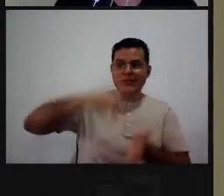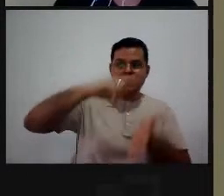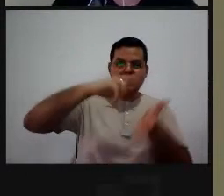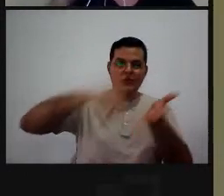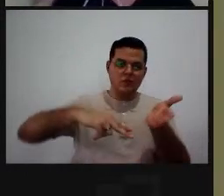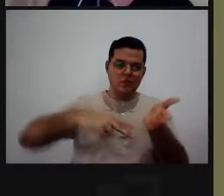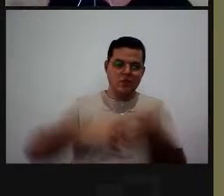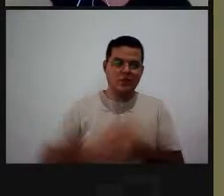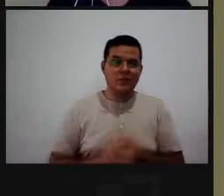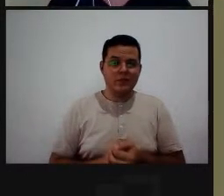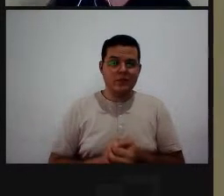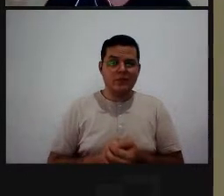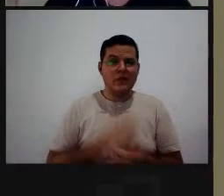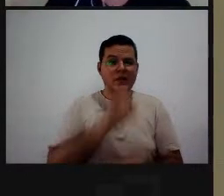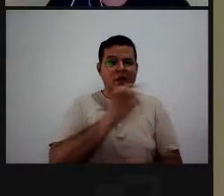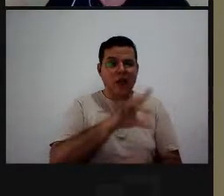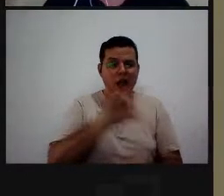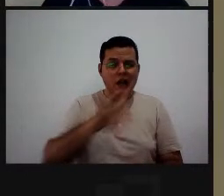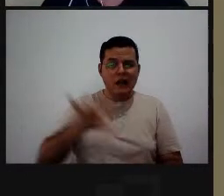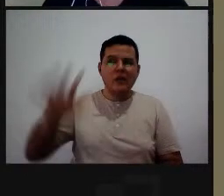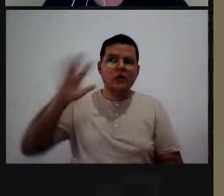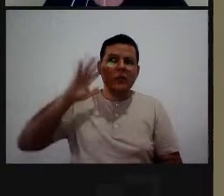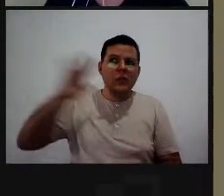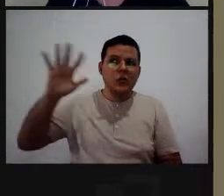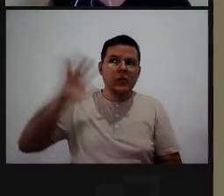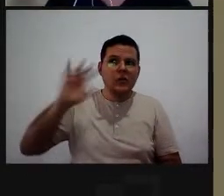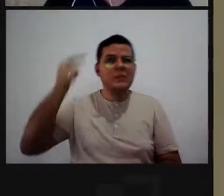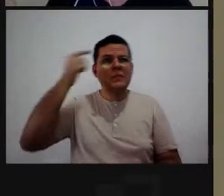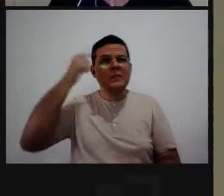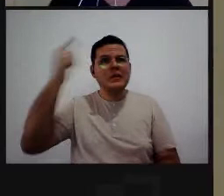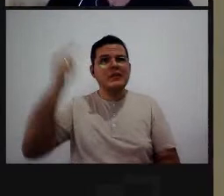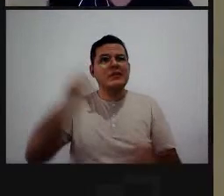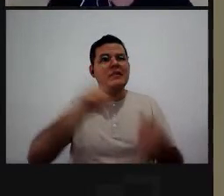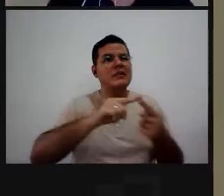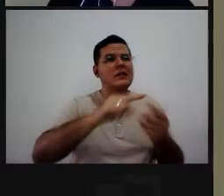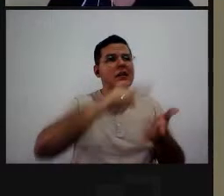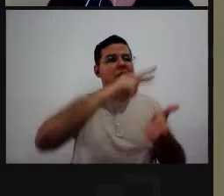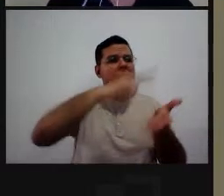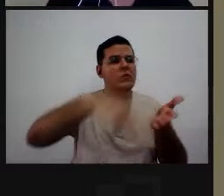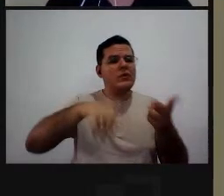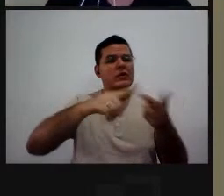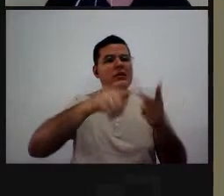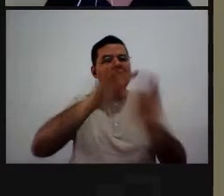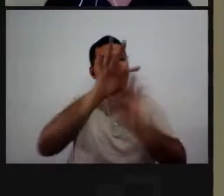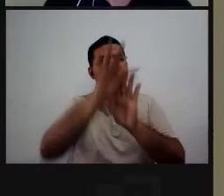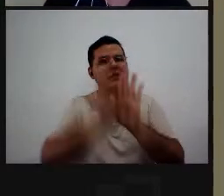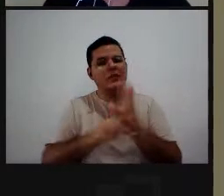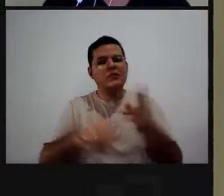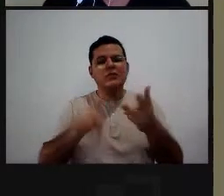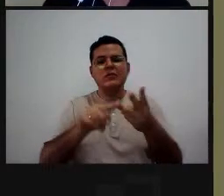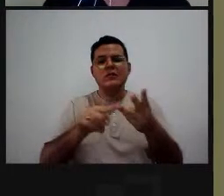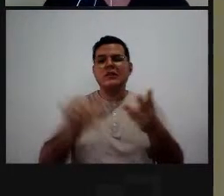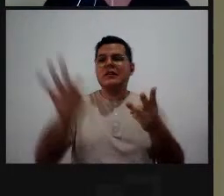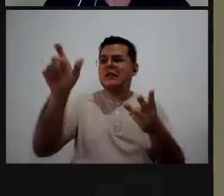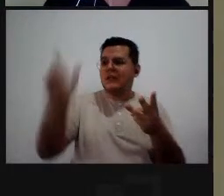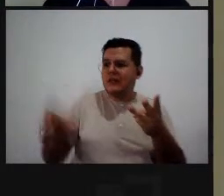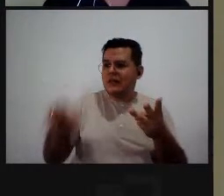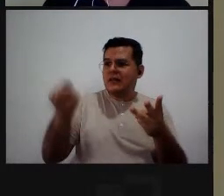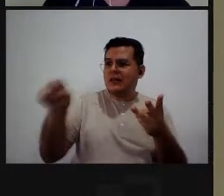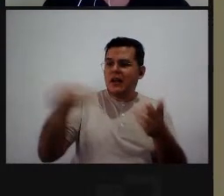diferente o que é leitura, o que é texto, o que é leitor. Isso também tem a ver com a concepção que se tem de linguagem.